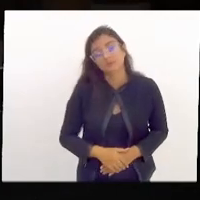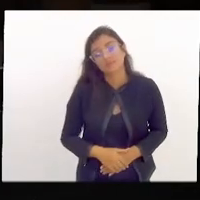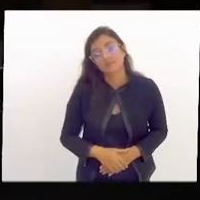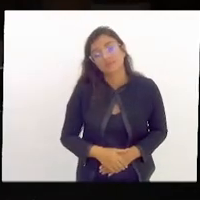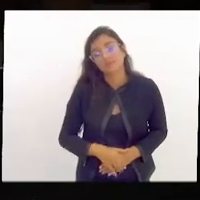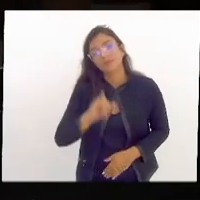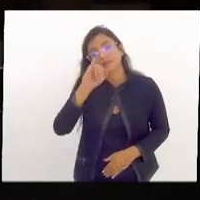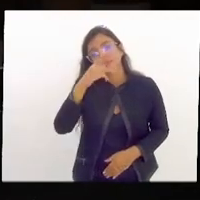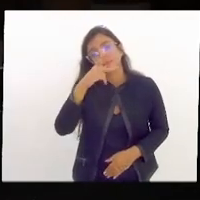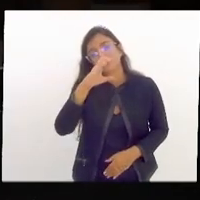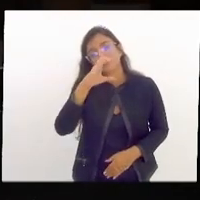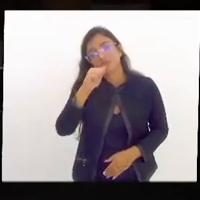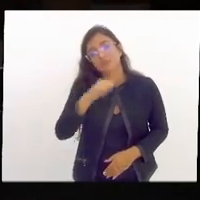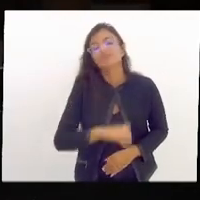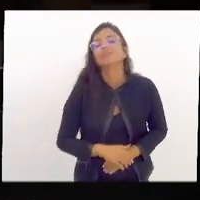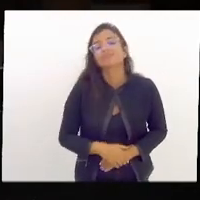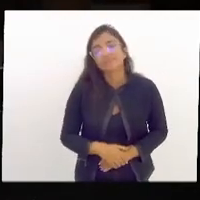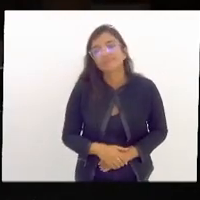foi o IPCA acumulado?